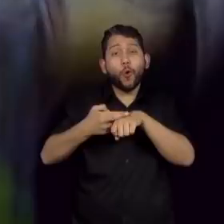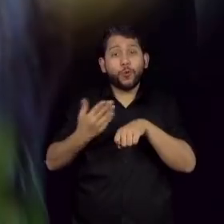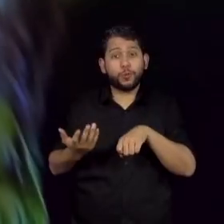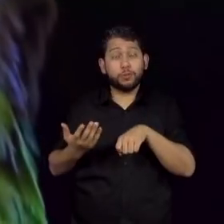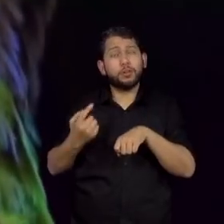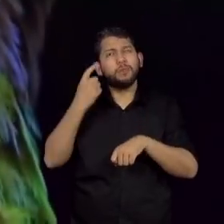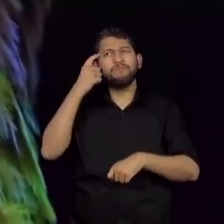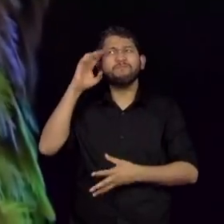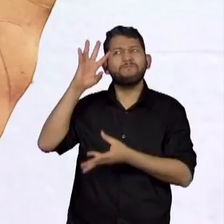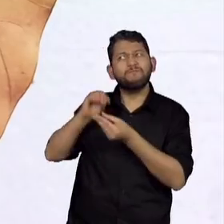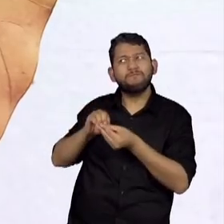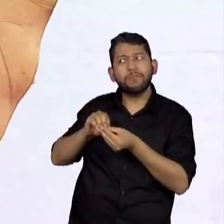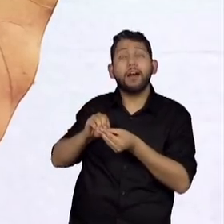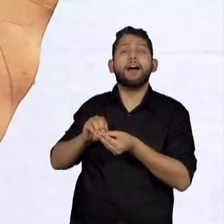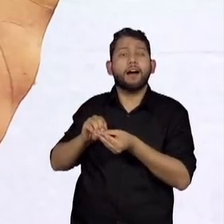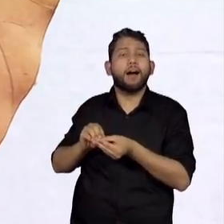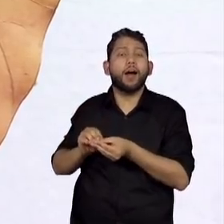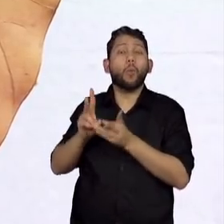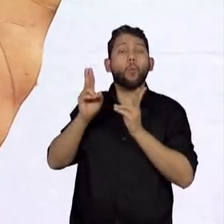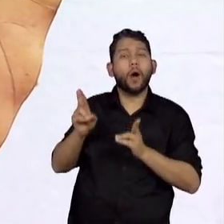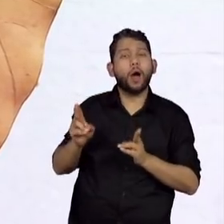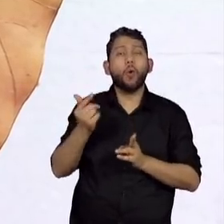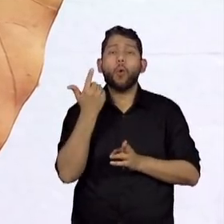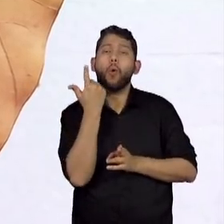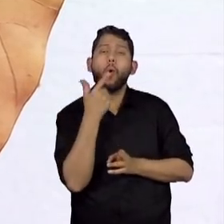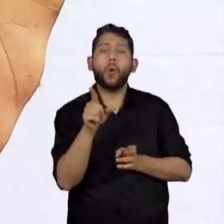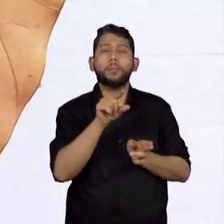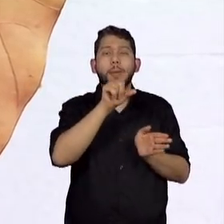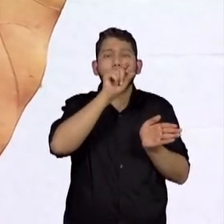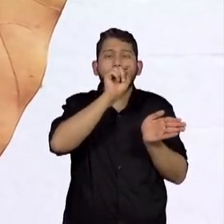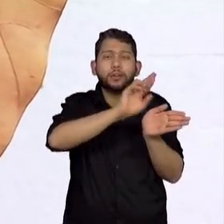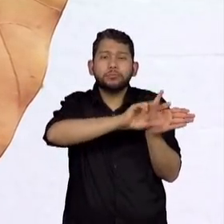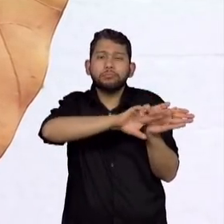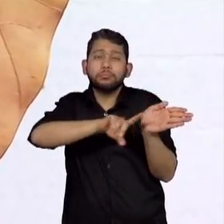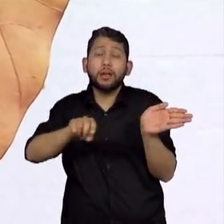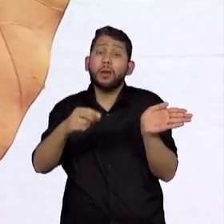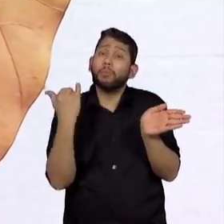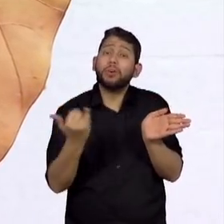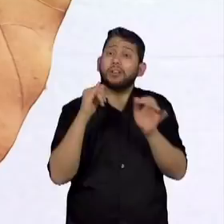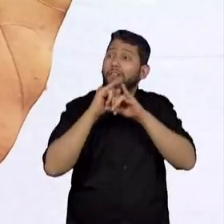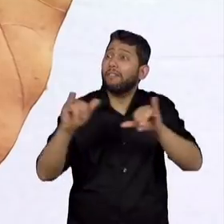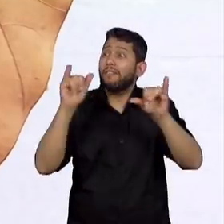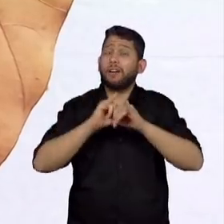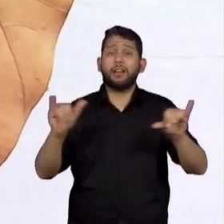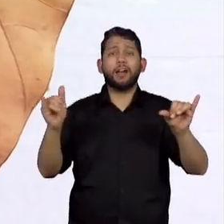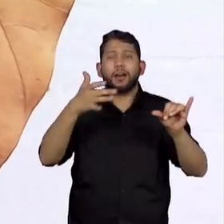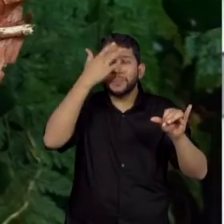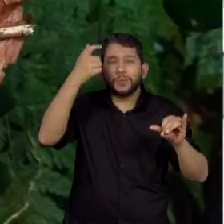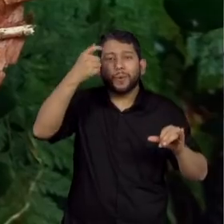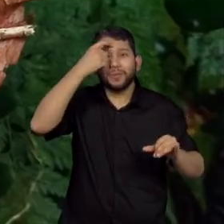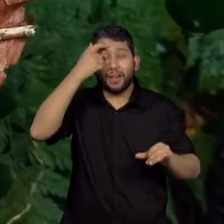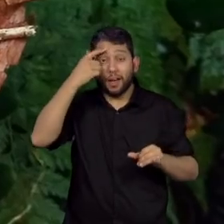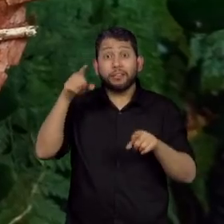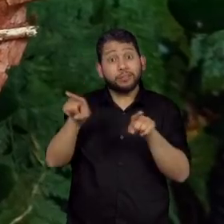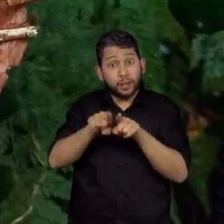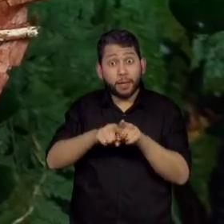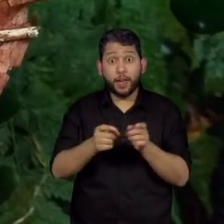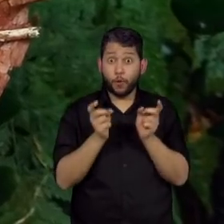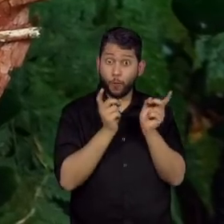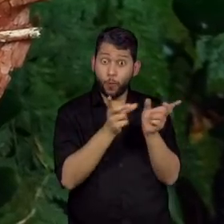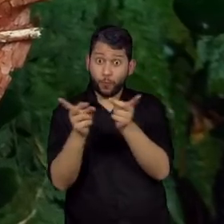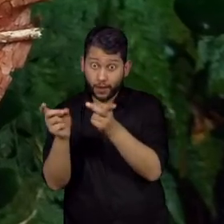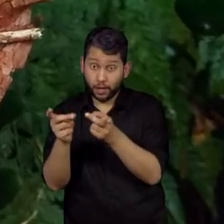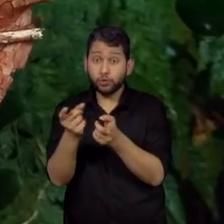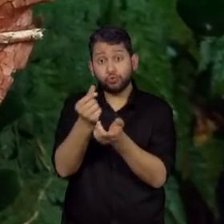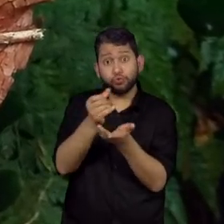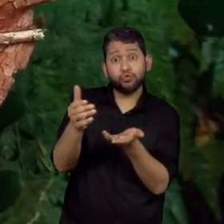coleções específicas sobre esses pássaros, falar sobre eles e destinar o valor de venda, geralmente,